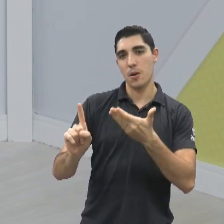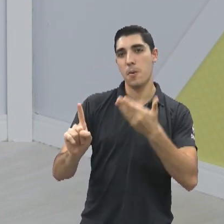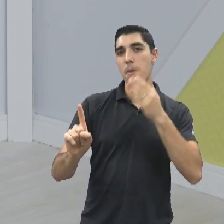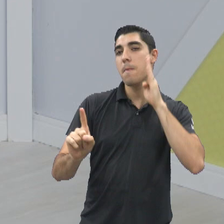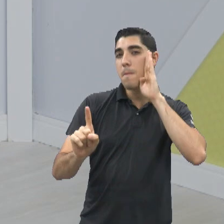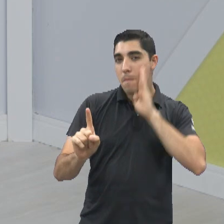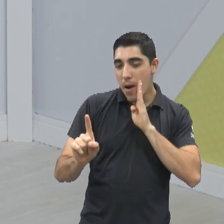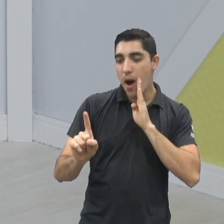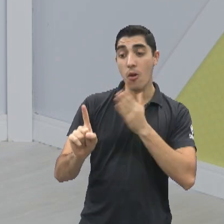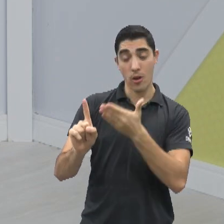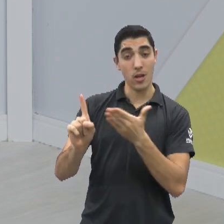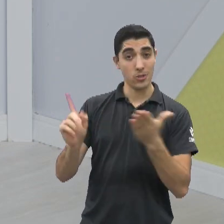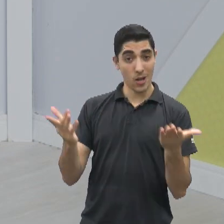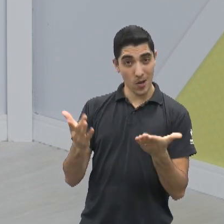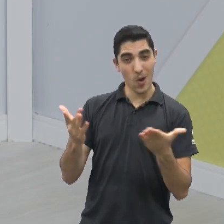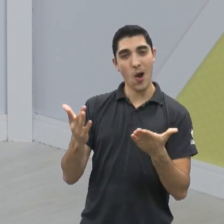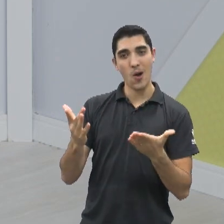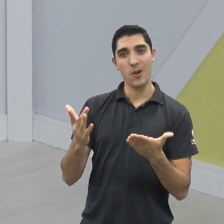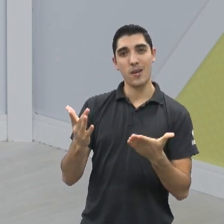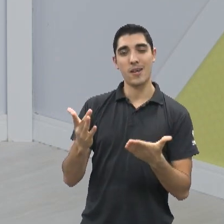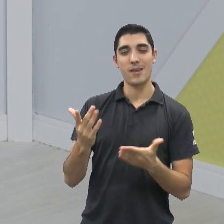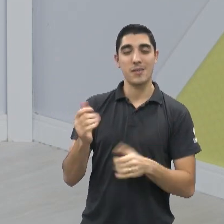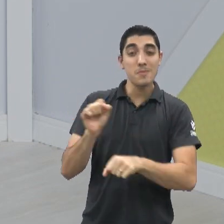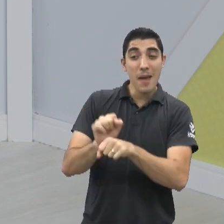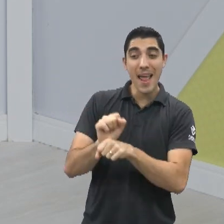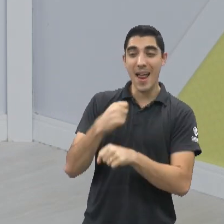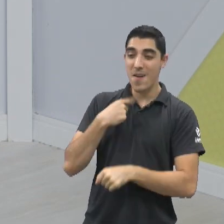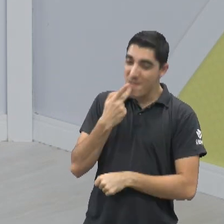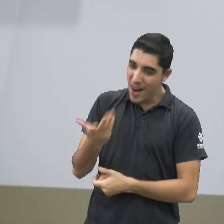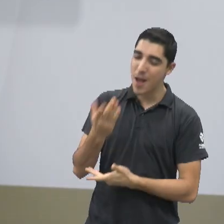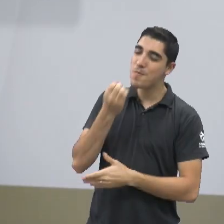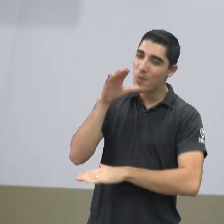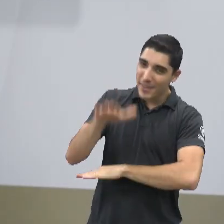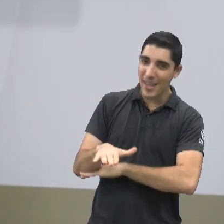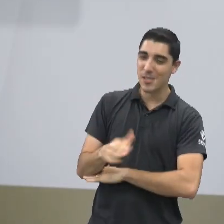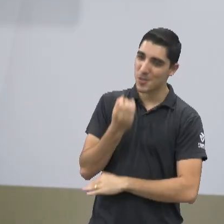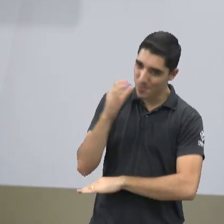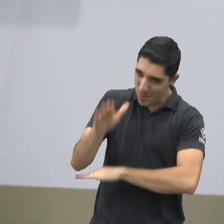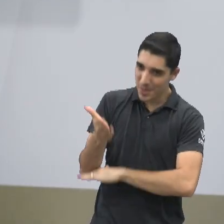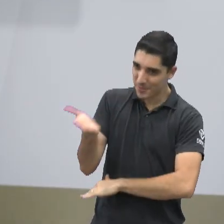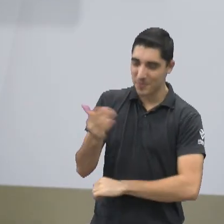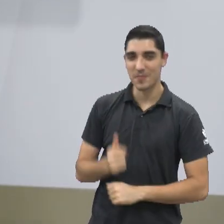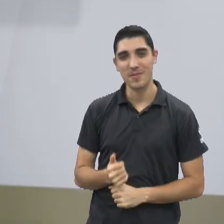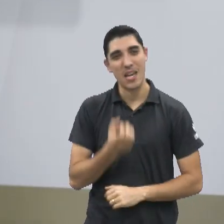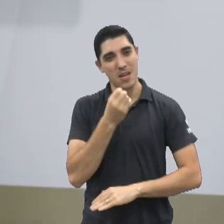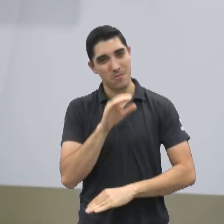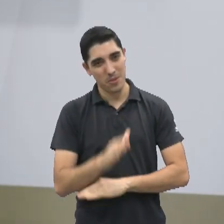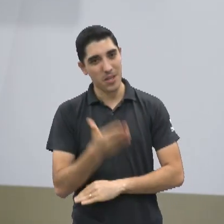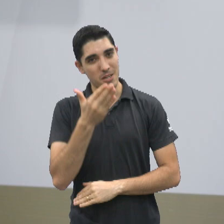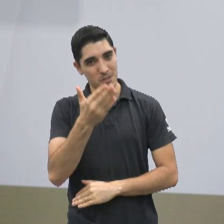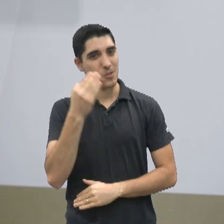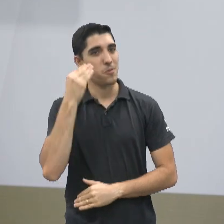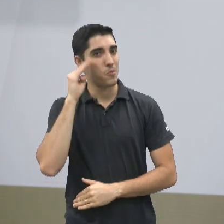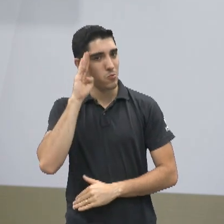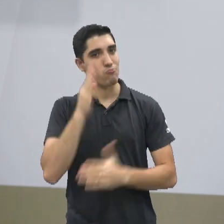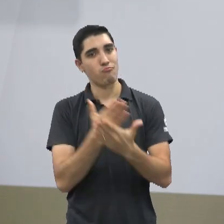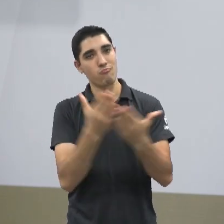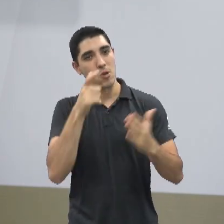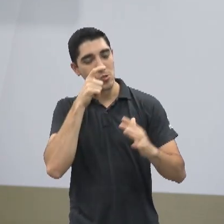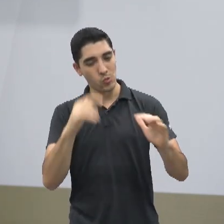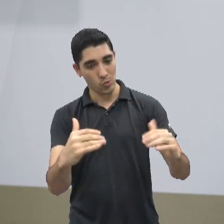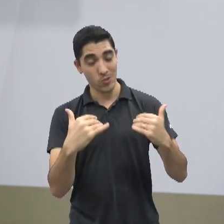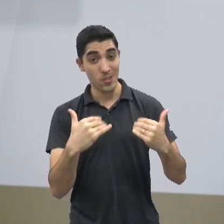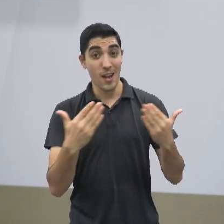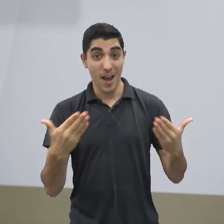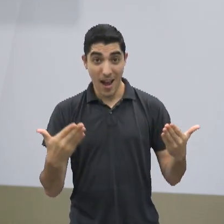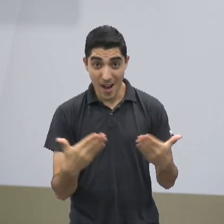esperando dar o bom dia, o boa tarde dele. Boa tarde, Paulo. Boa tarde, Bruno. Boa tarde a todos que acompanham Hora do Esporte. E agora sim,